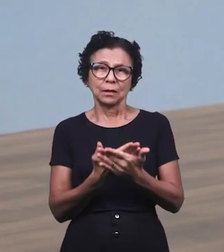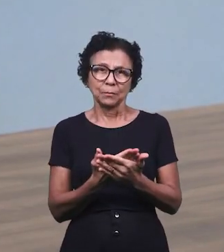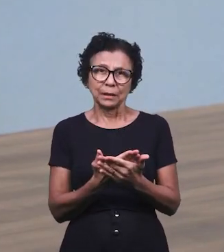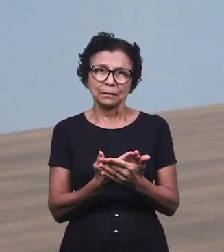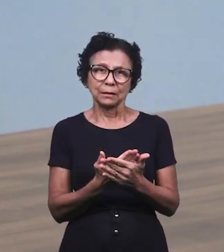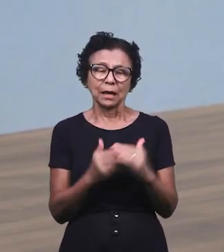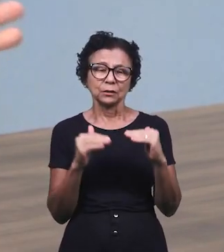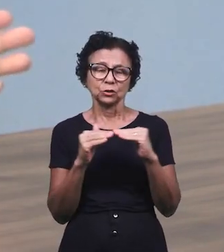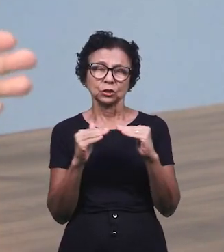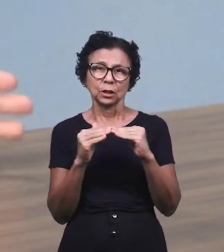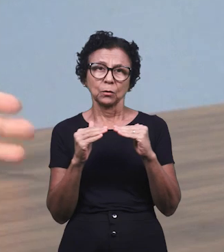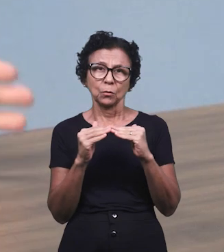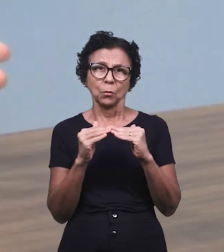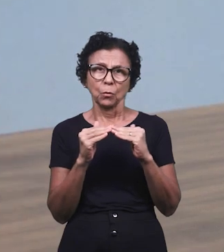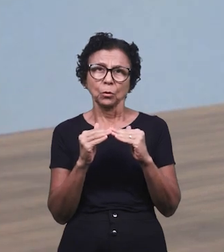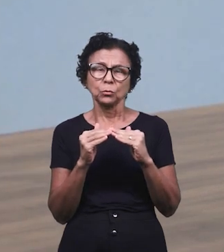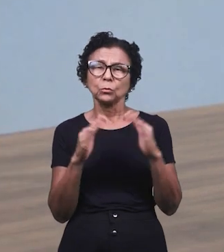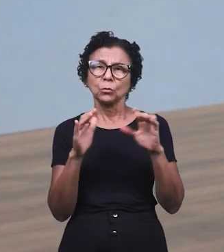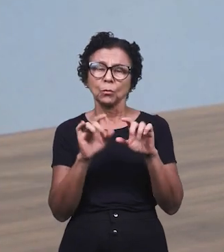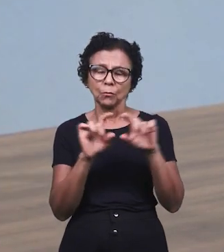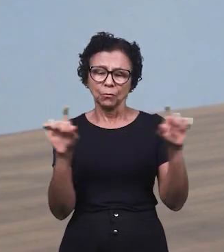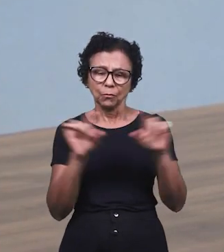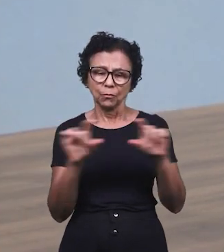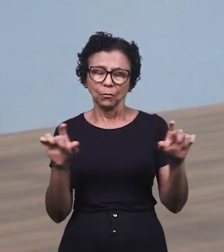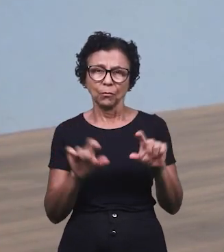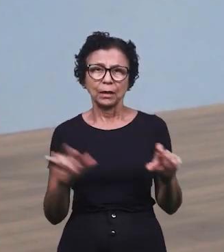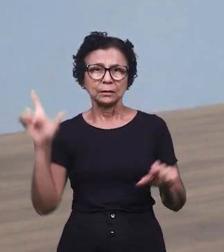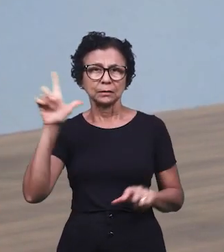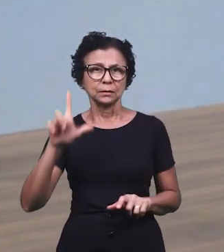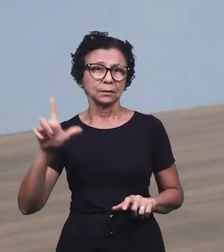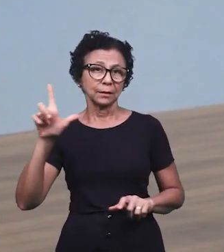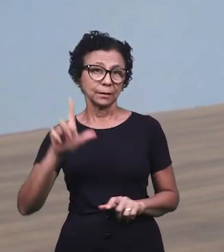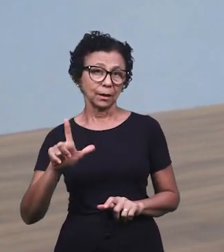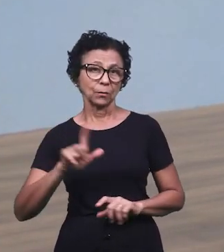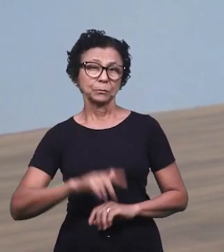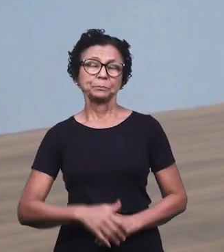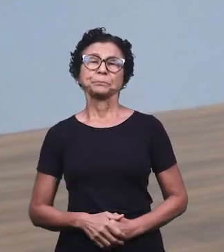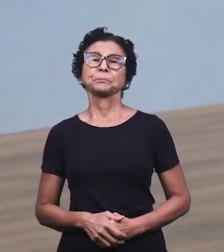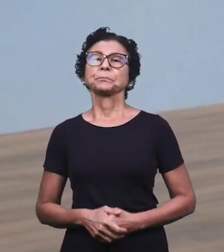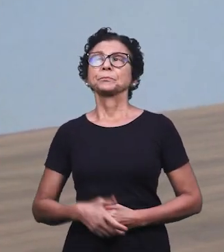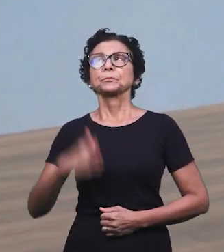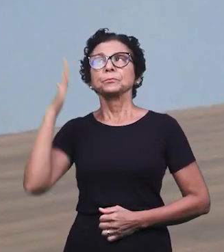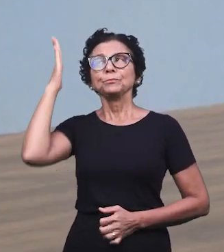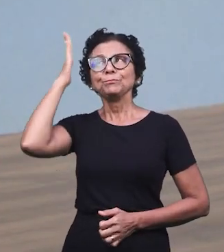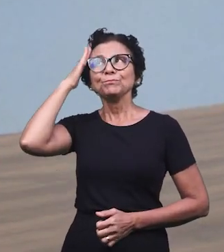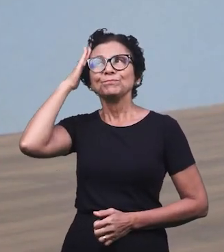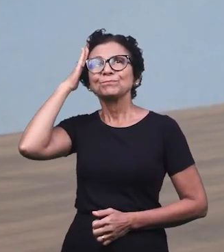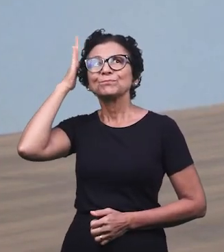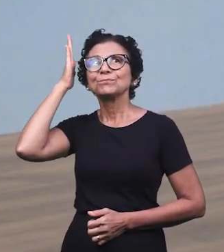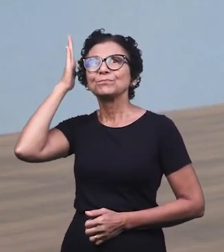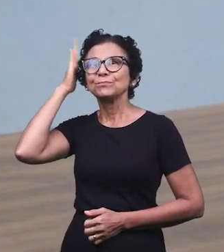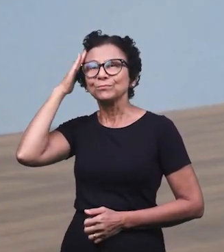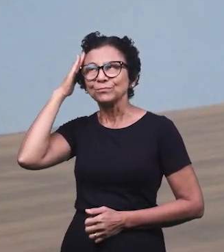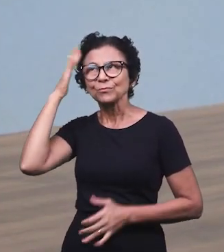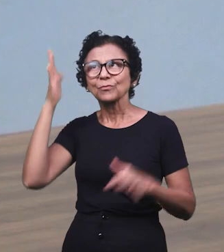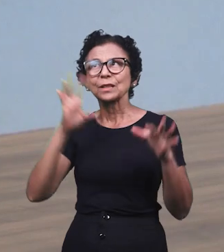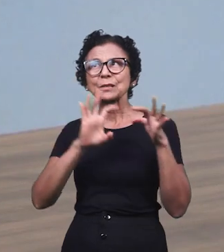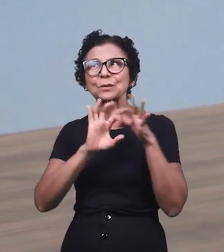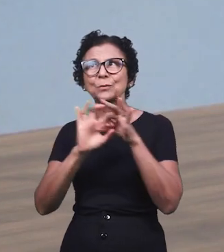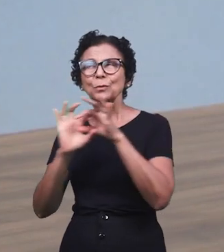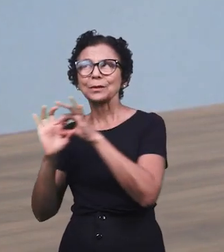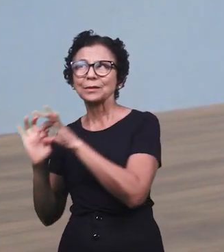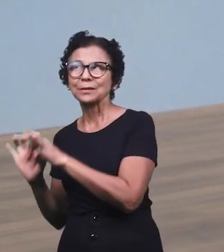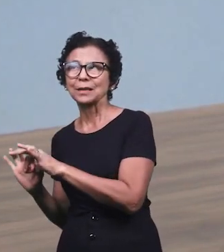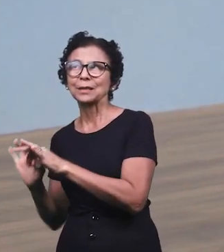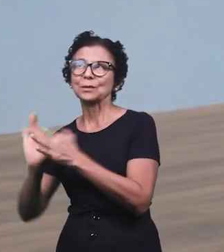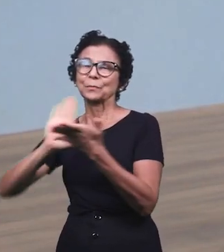né, Priscila? Então, a gente tem que compreender para trazer o sentido dessa metáfora, né? Qual é essa figura